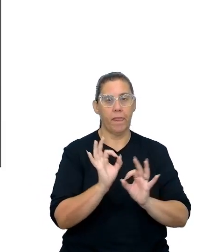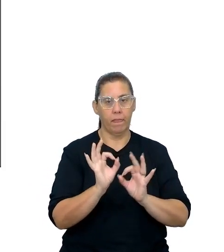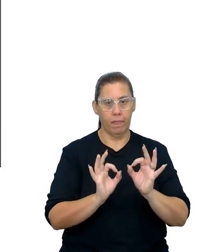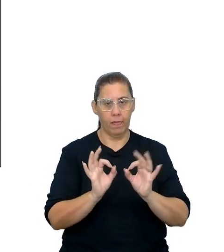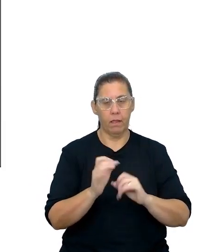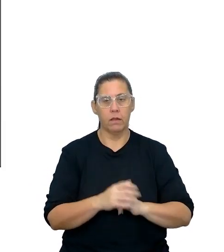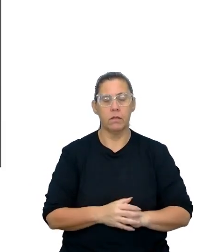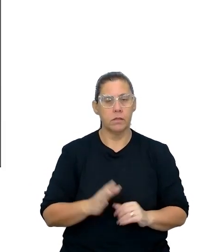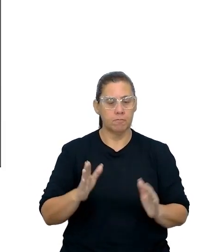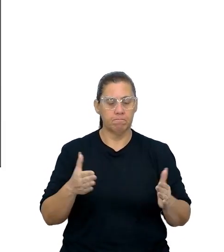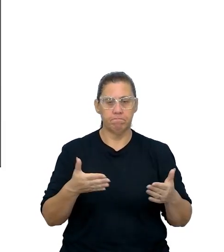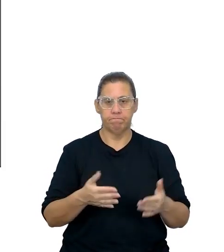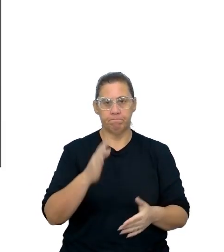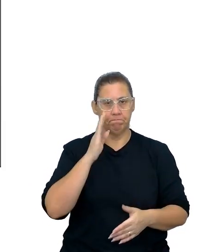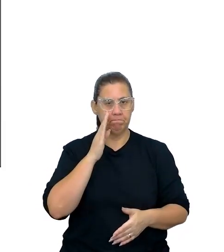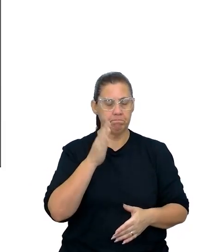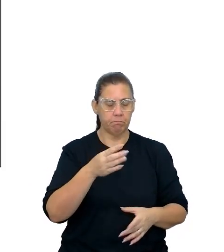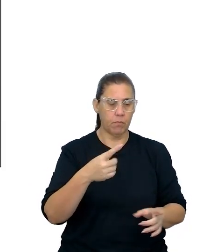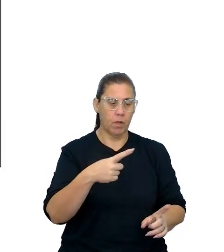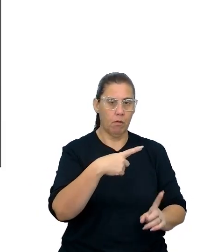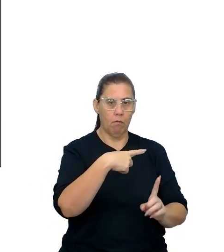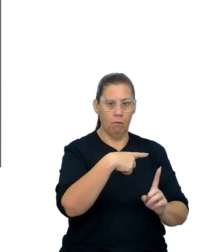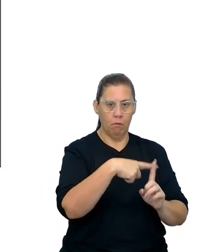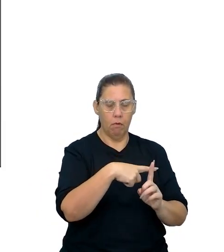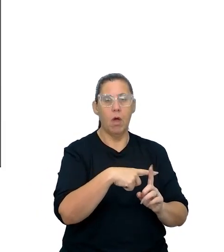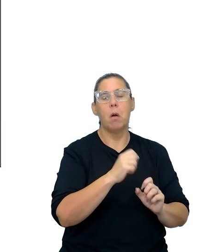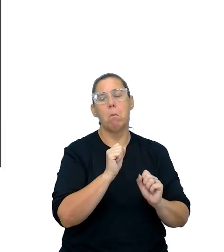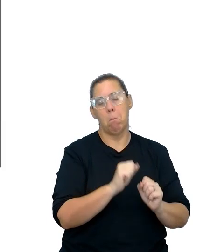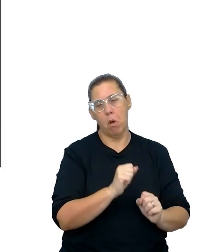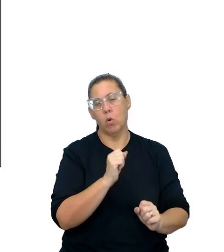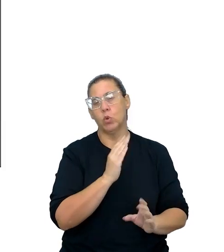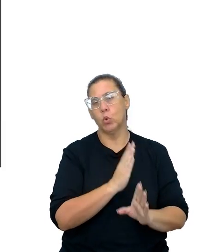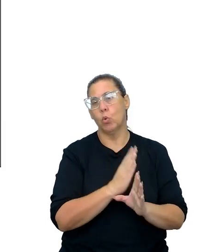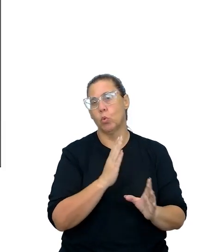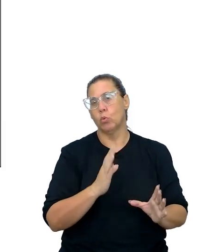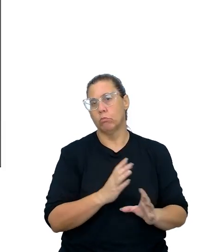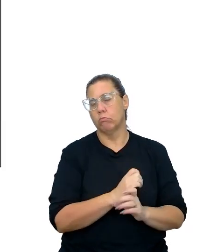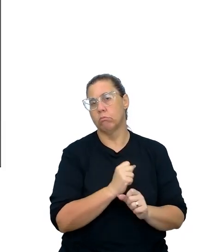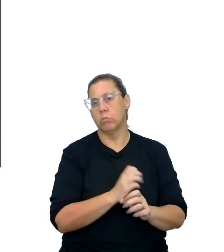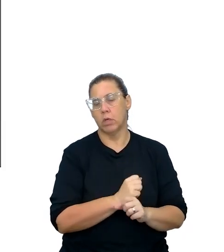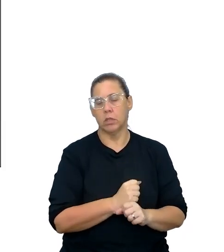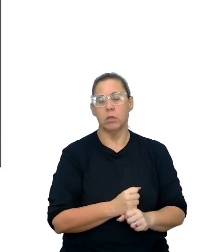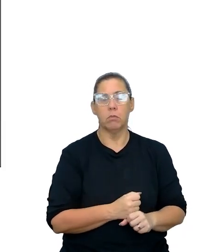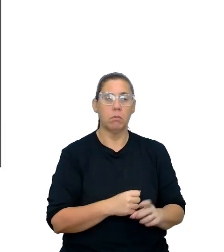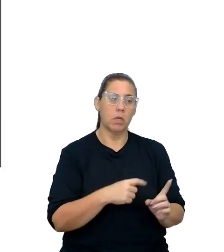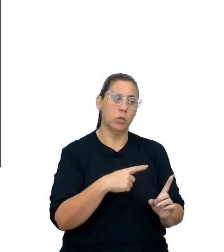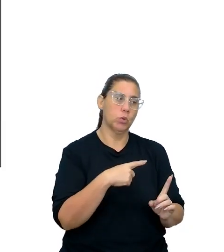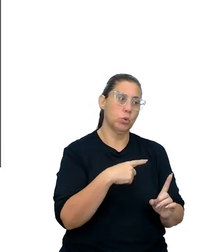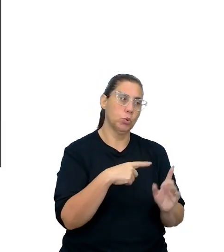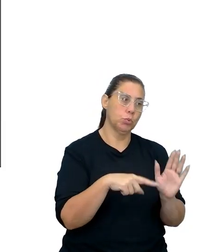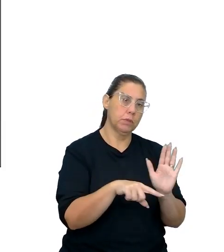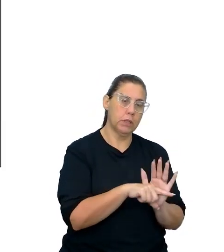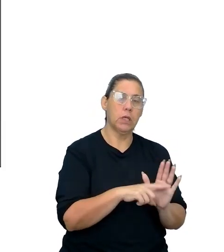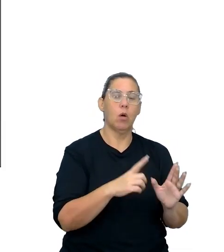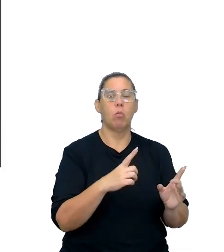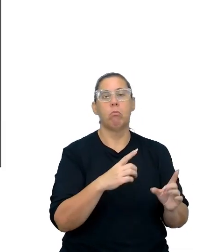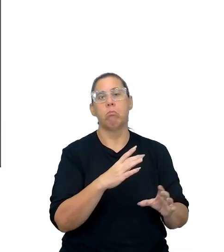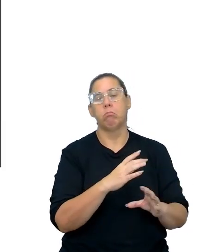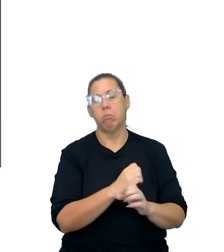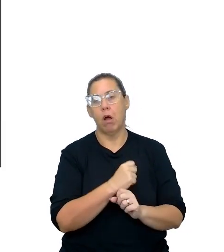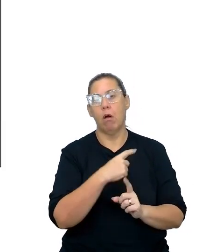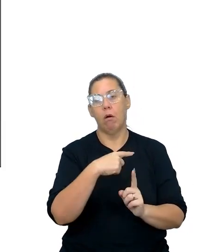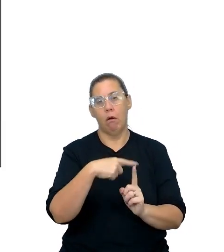fatos fundamentais da adição, os resultados podem ser obtidos ou pela subtração ou pela adição, com